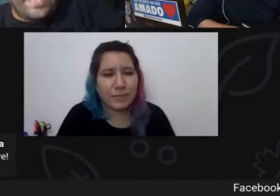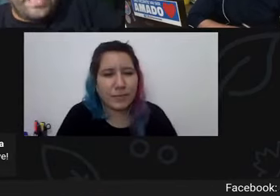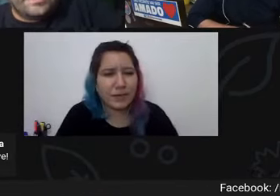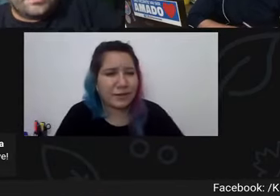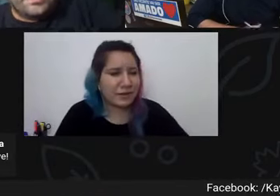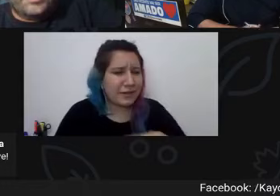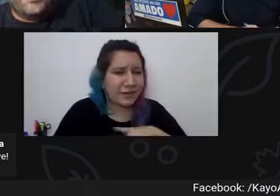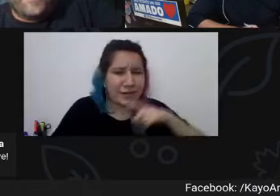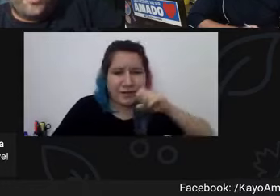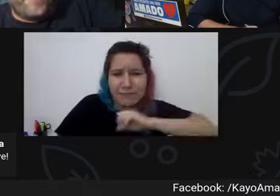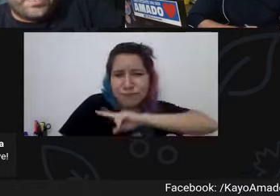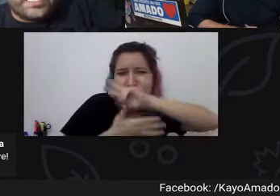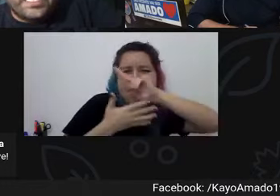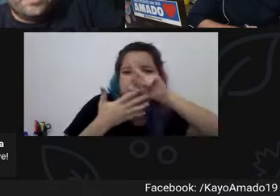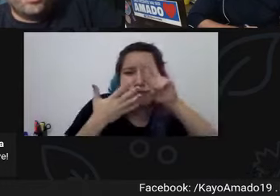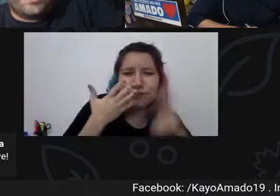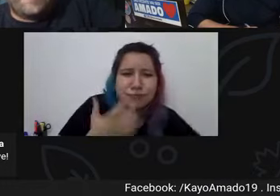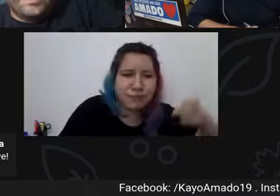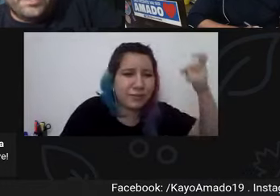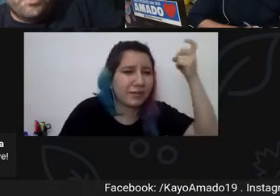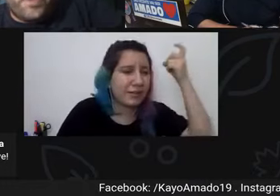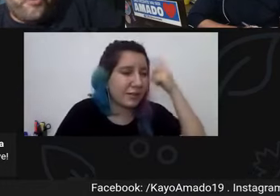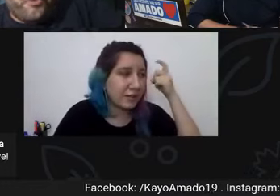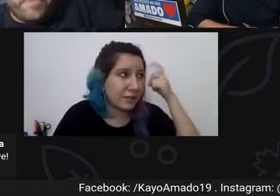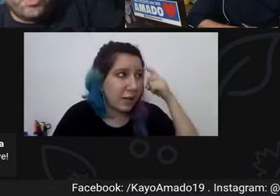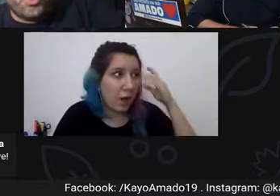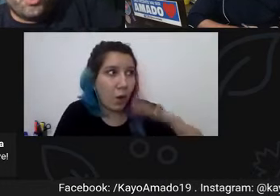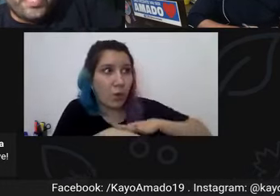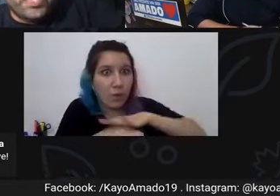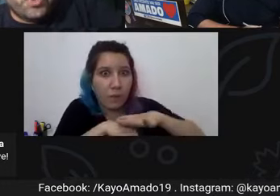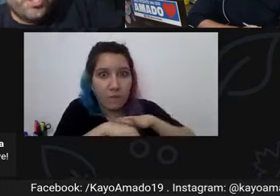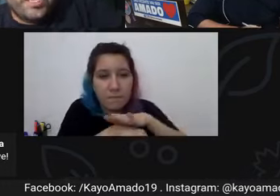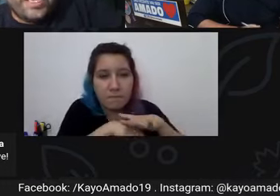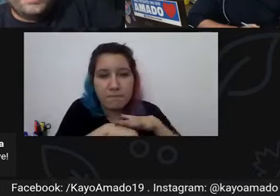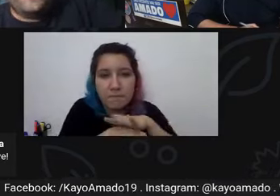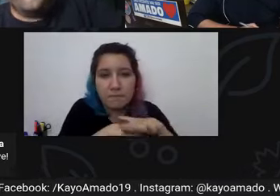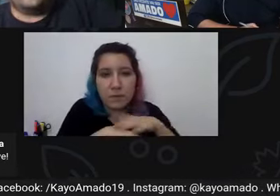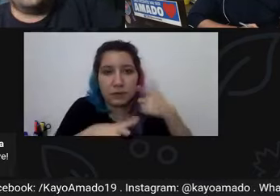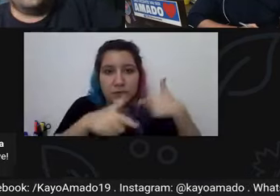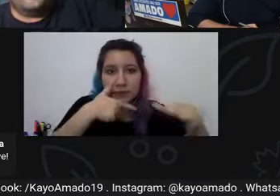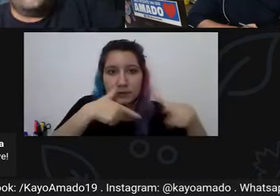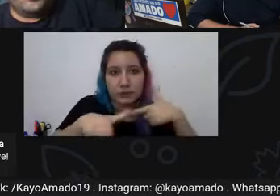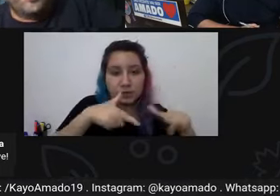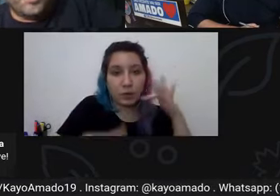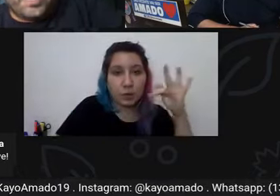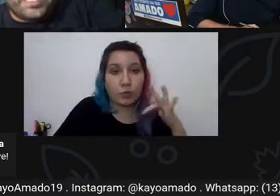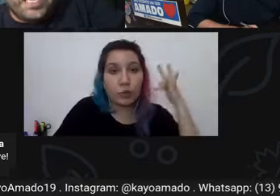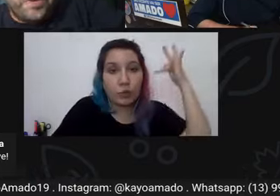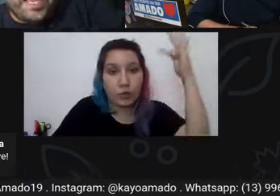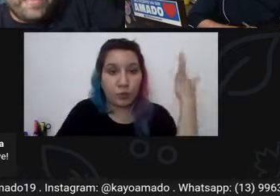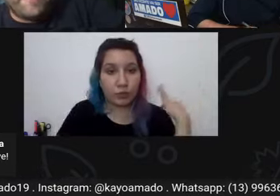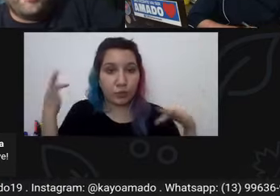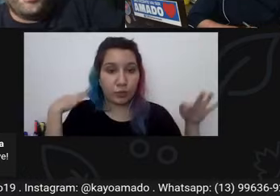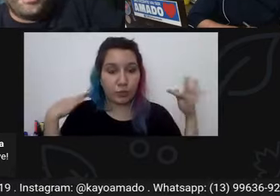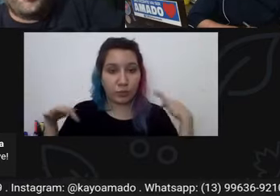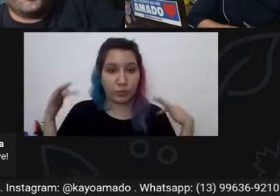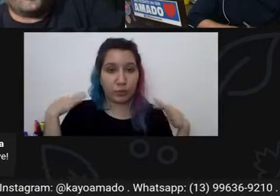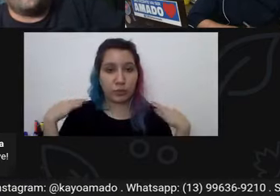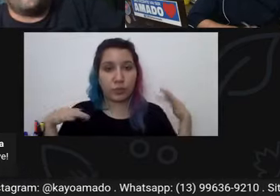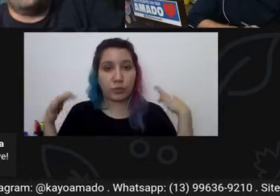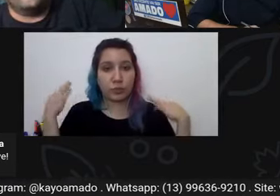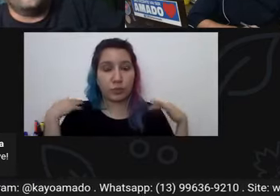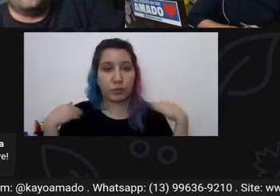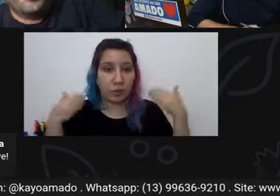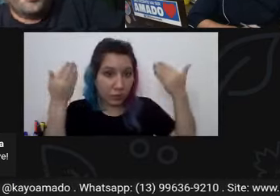outras ideias que a gente vem conversando, trabalhando para o fomento do turismo. A gente fica totalmente à disposição aí para poder